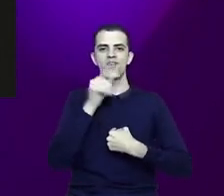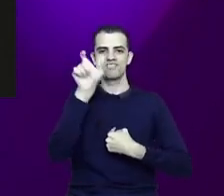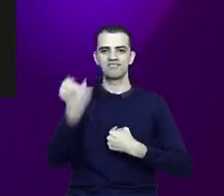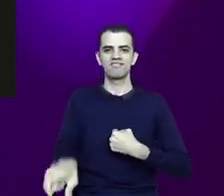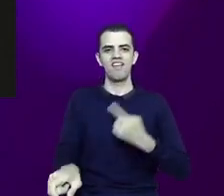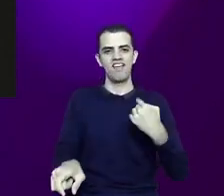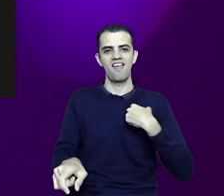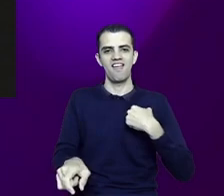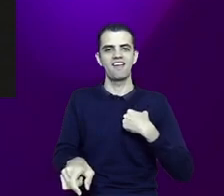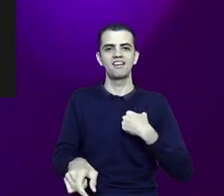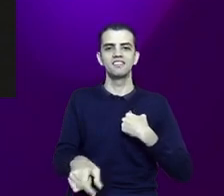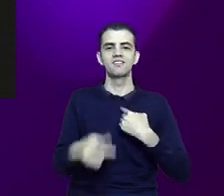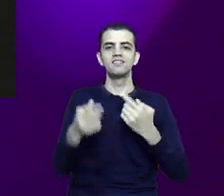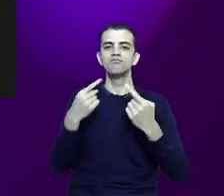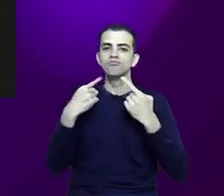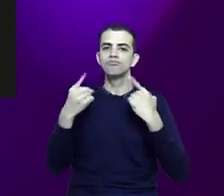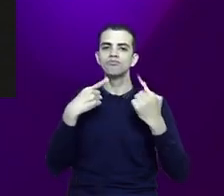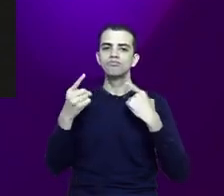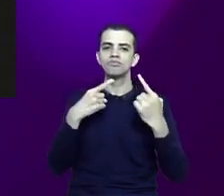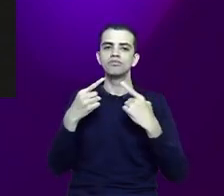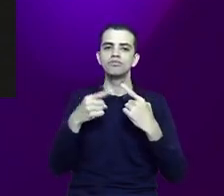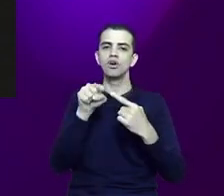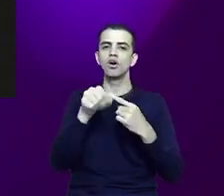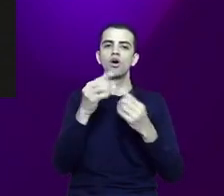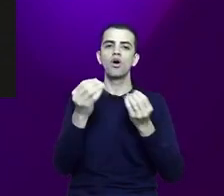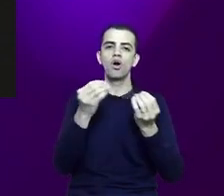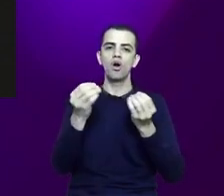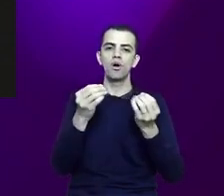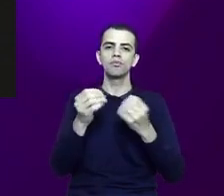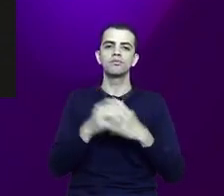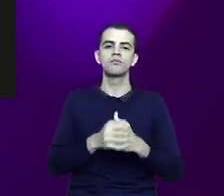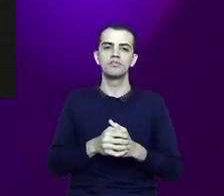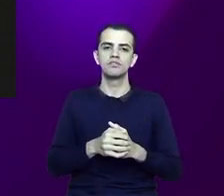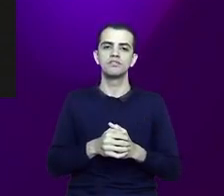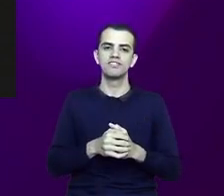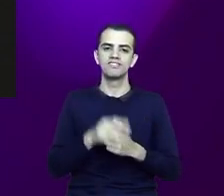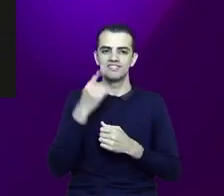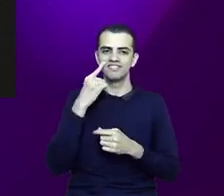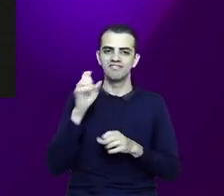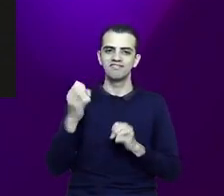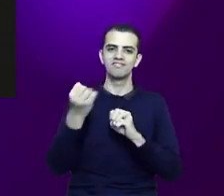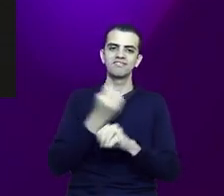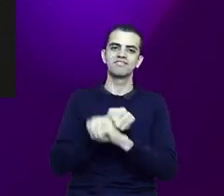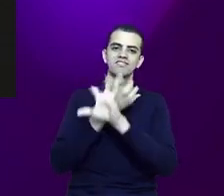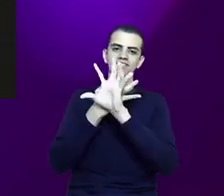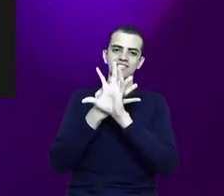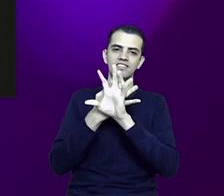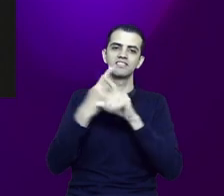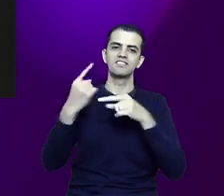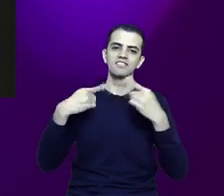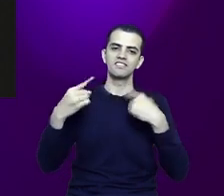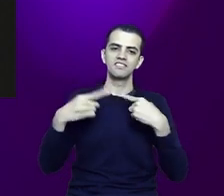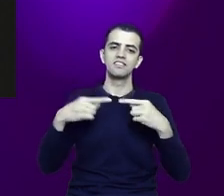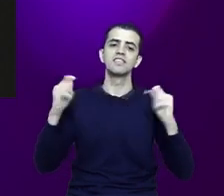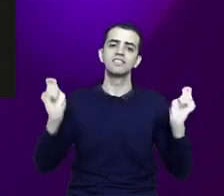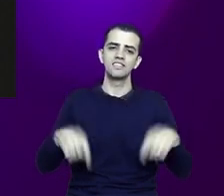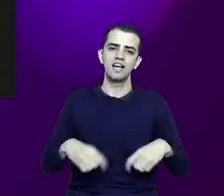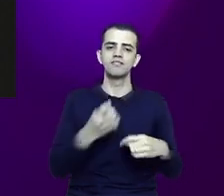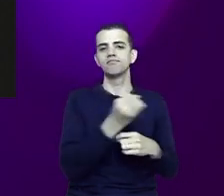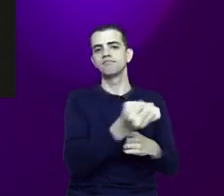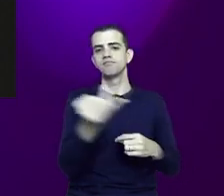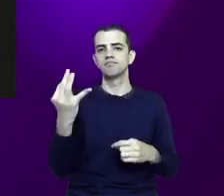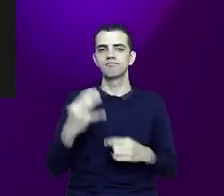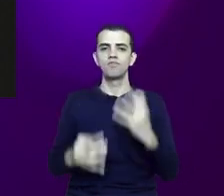mesmo caso, então, para vocês verem como que funciona a discussão à distância. A gente pode fazer uma mesa redonda com mais colegas, aqui